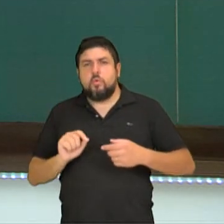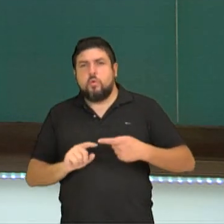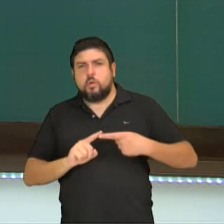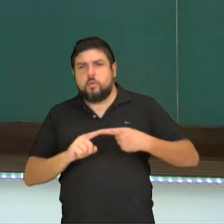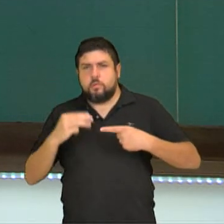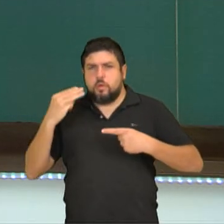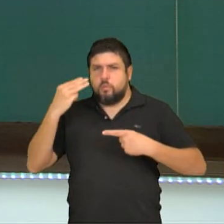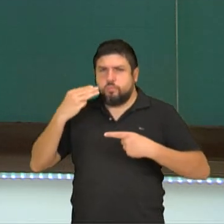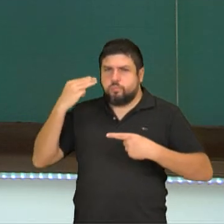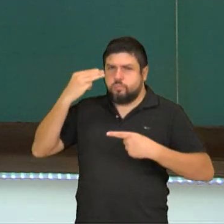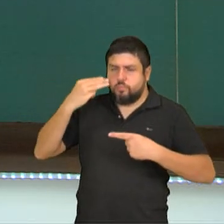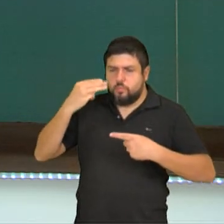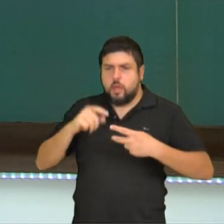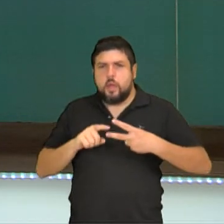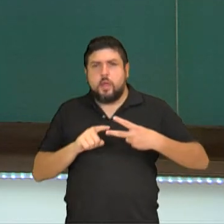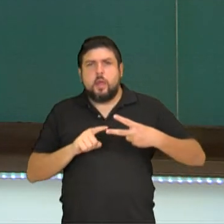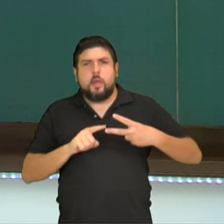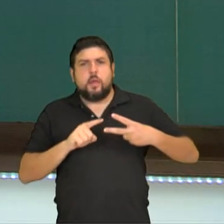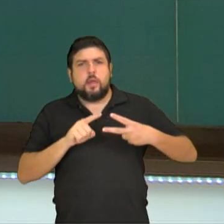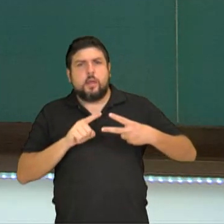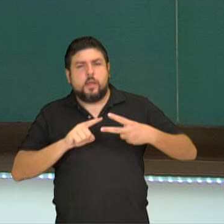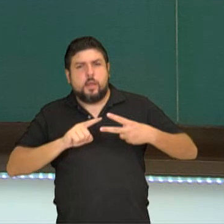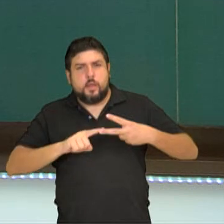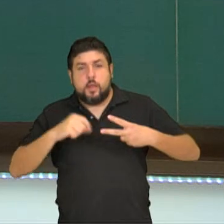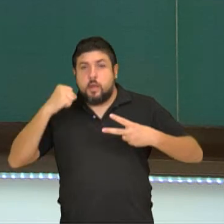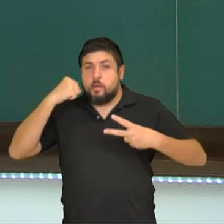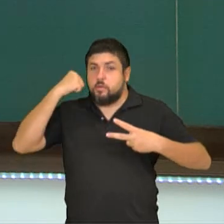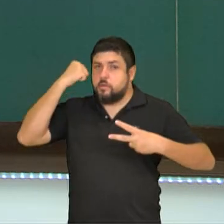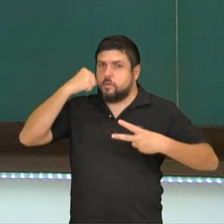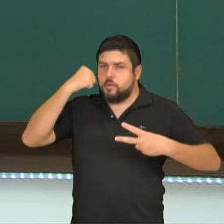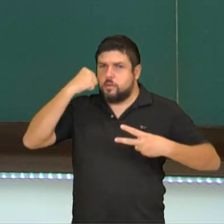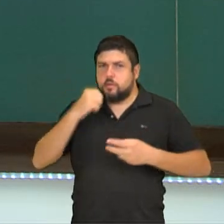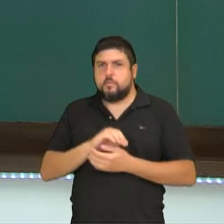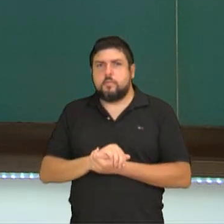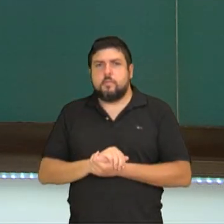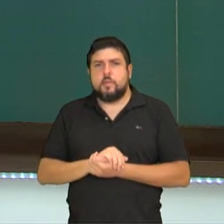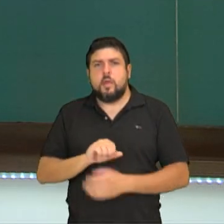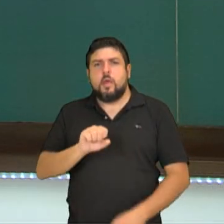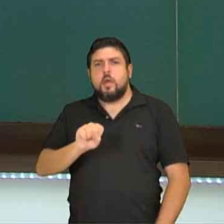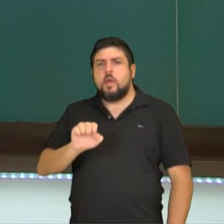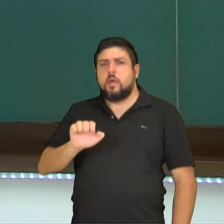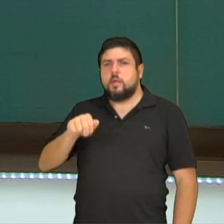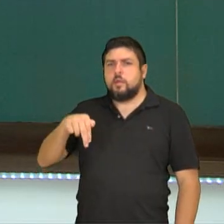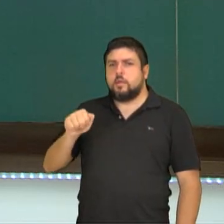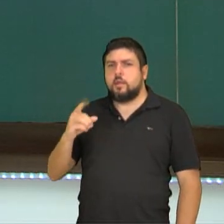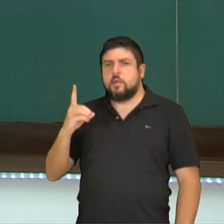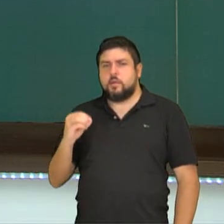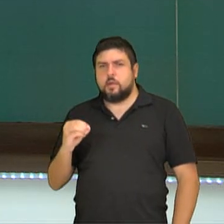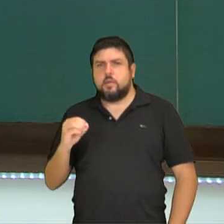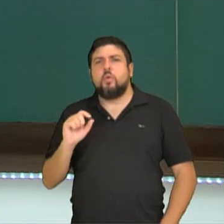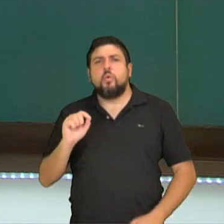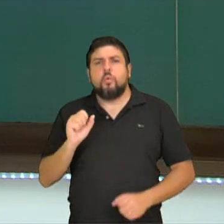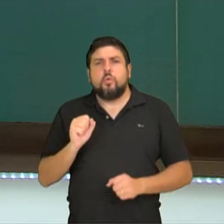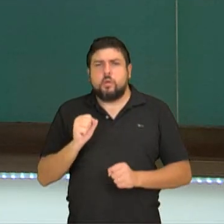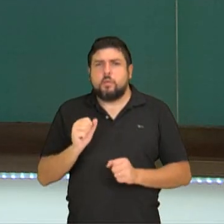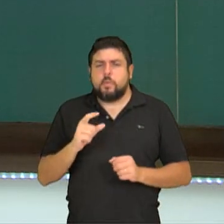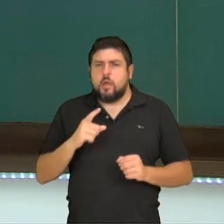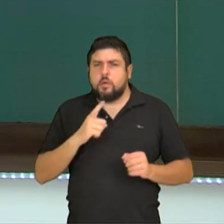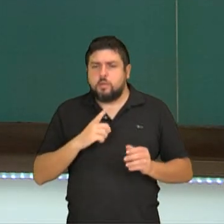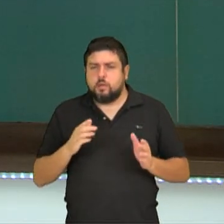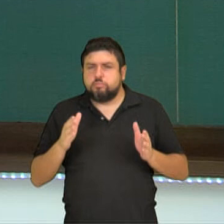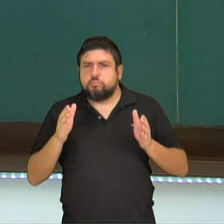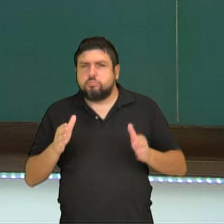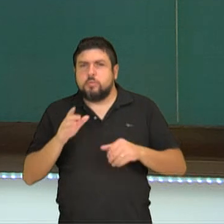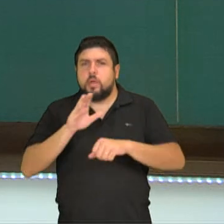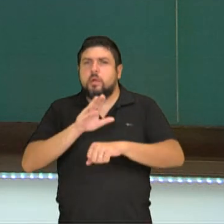pelo Senado. Lembrem-se do Senado. O Senado é uma instituição que se mantém durante o tempo, pessoal? É importante a gente ver também, durante a